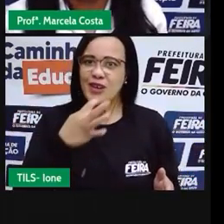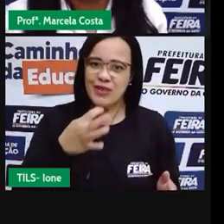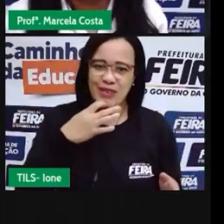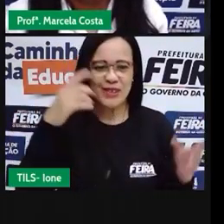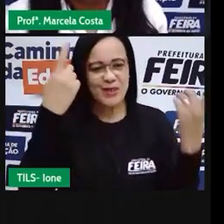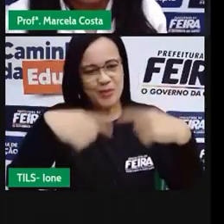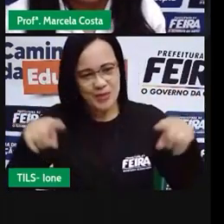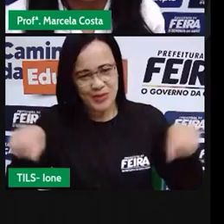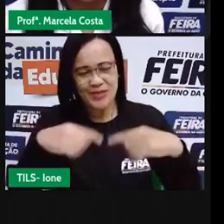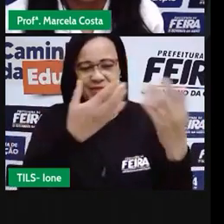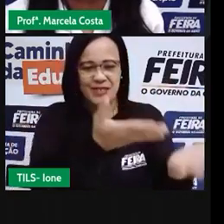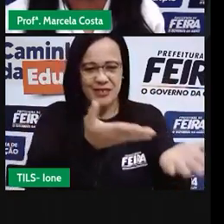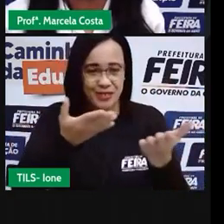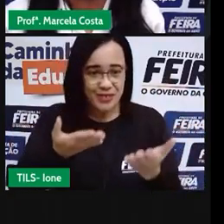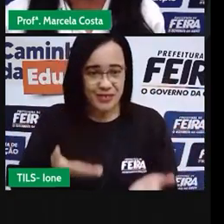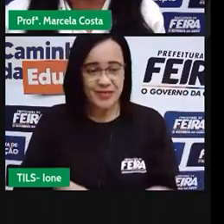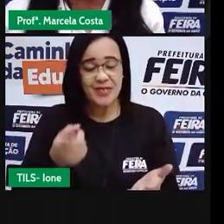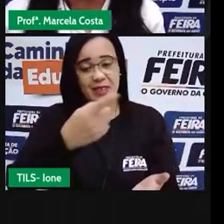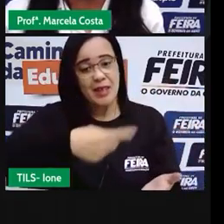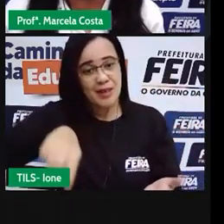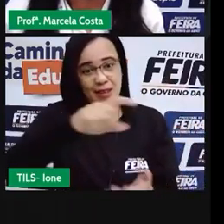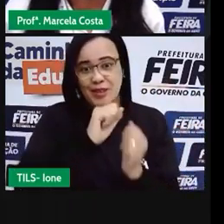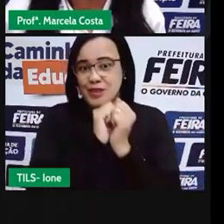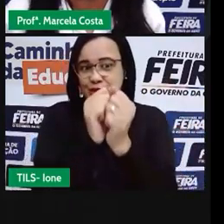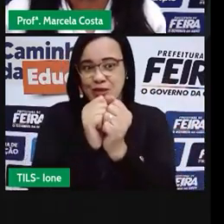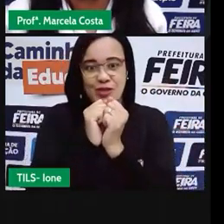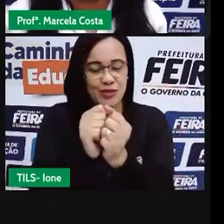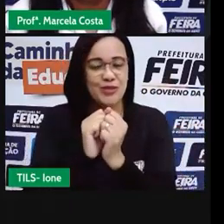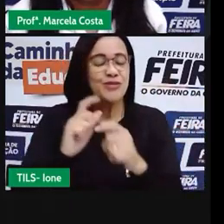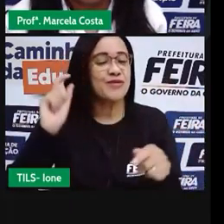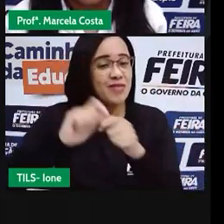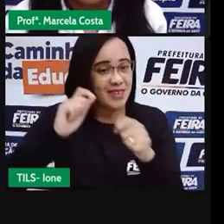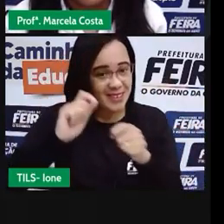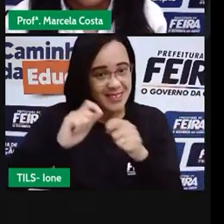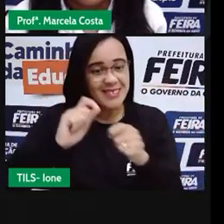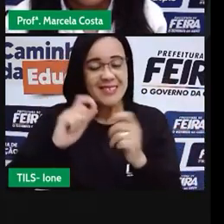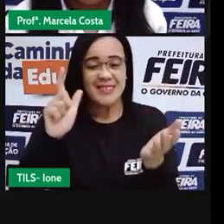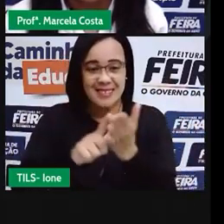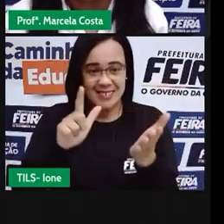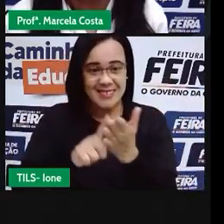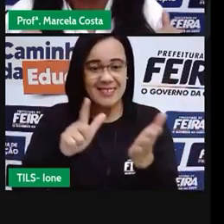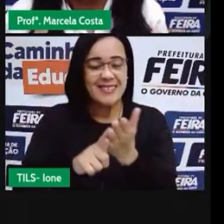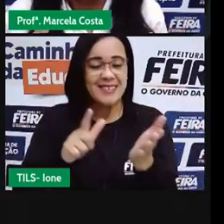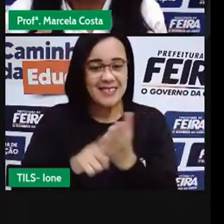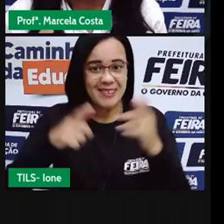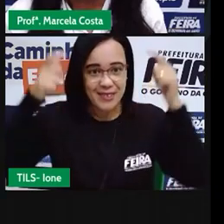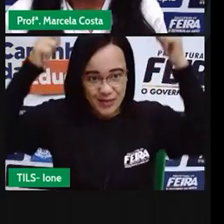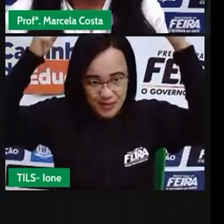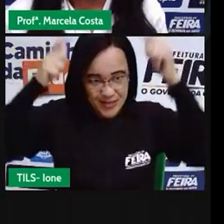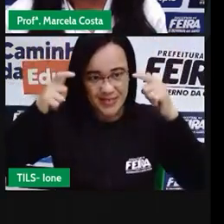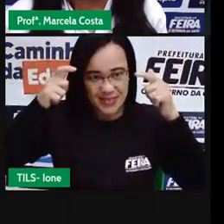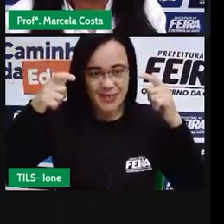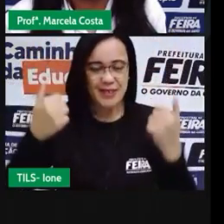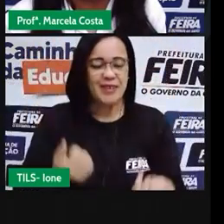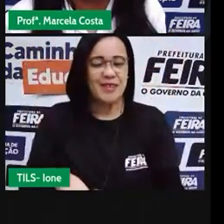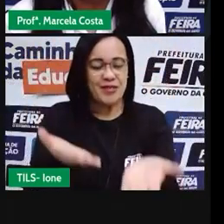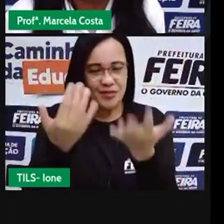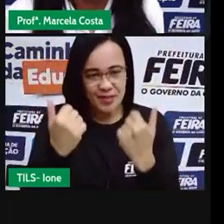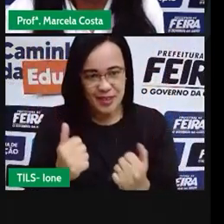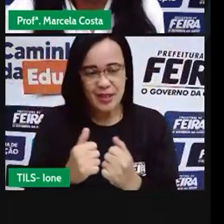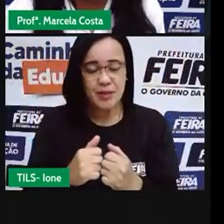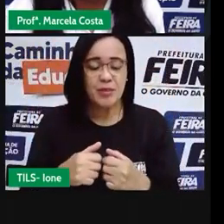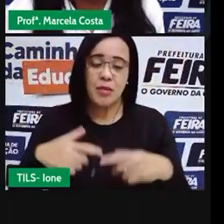Viu como é divertida essa música "O Meu Chapéu Tem Três Pontas"? Então, agora que a gente já